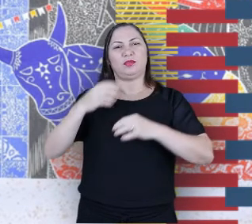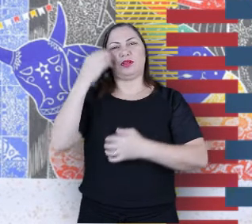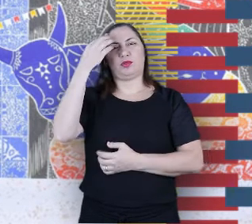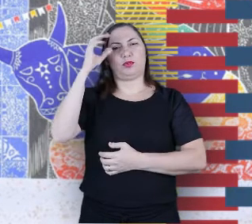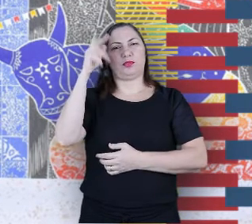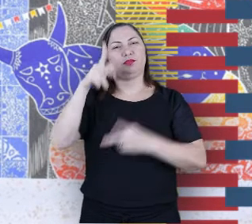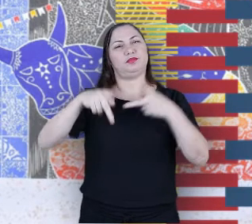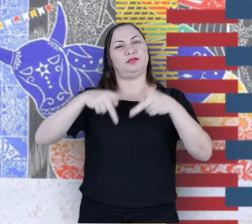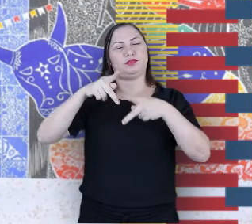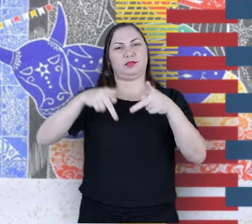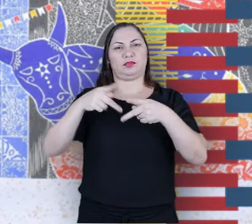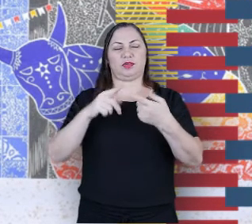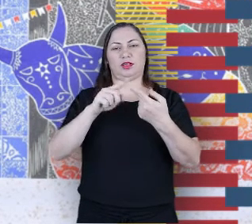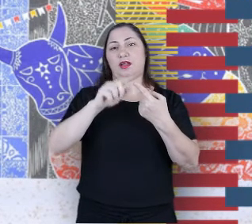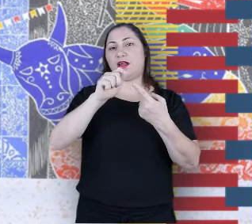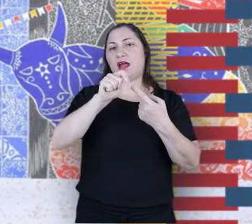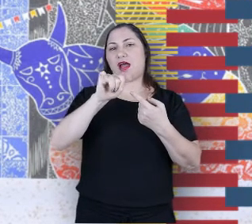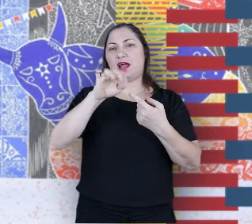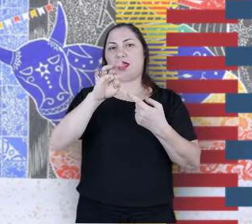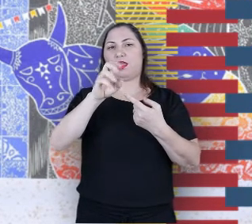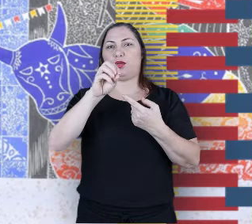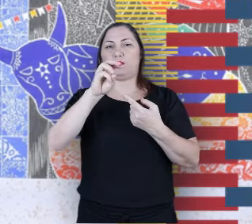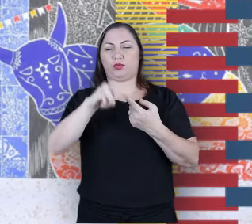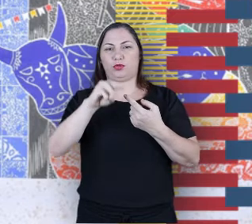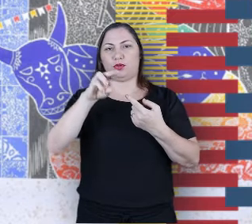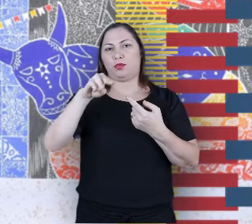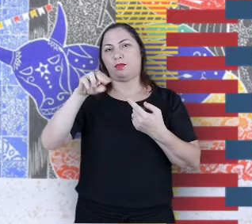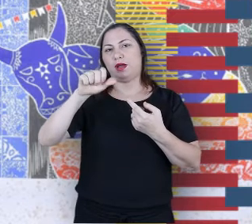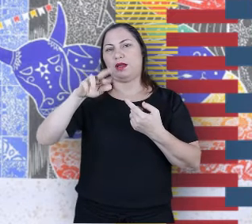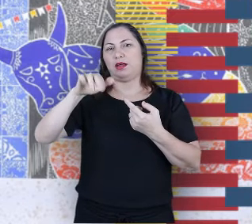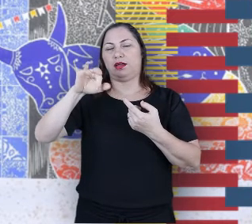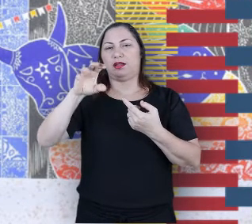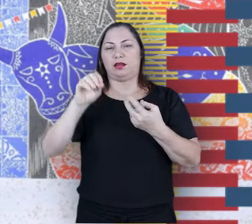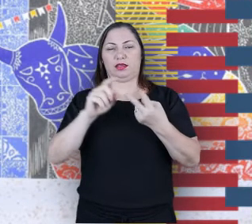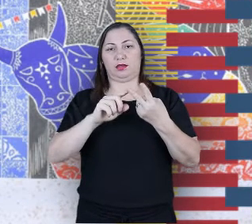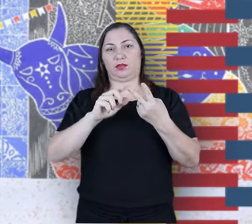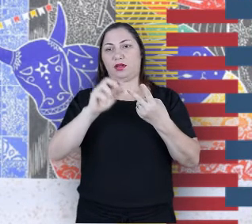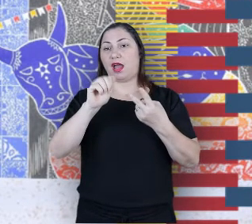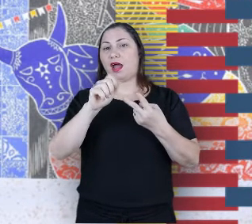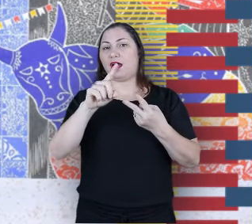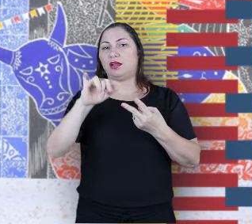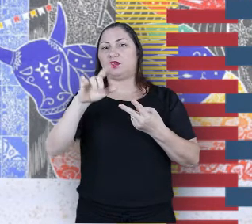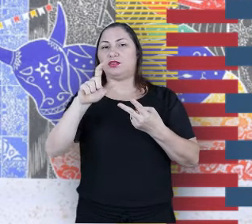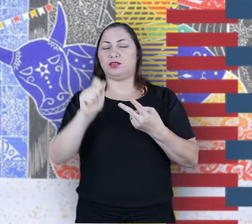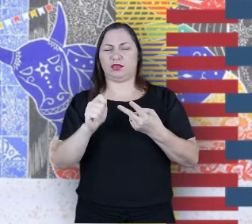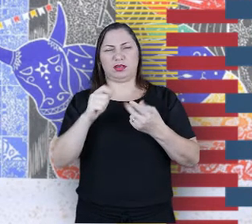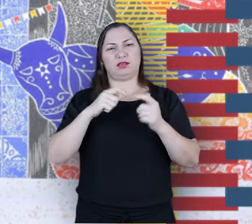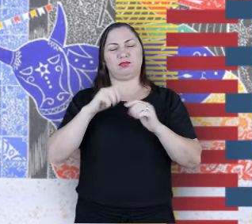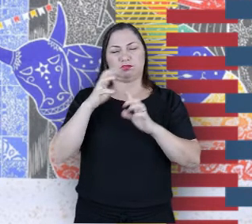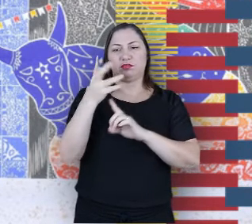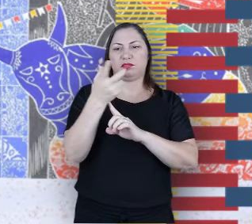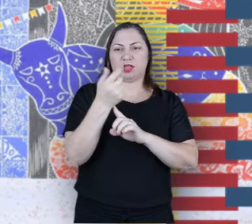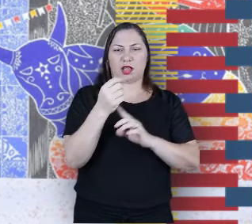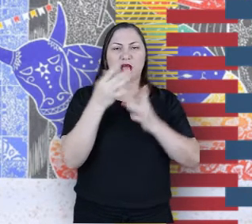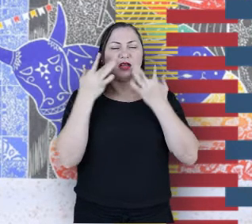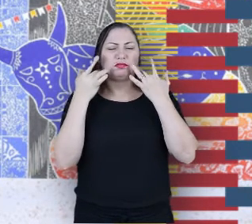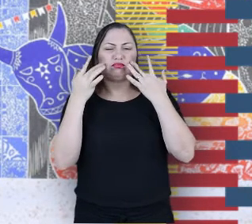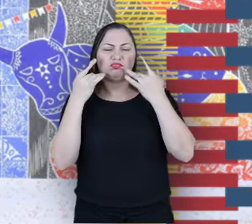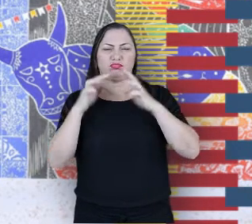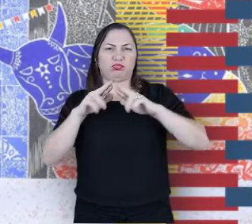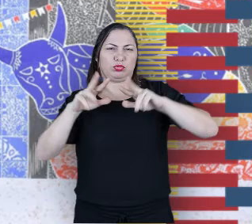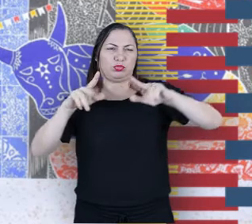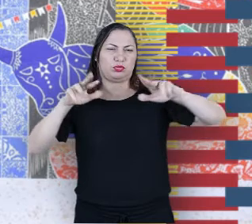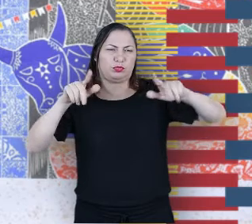artes visuais artistas que trabalham a cultura popular, como Ayrton Marinho, que é um gravurista